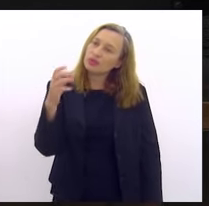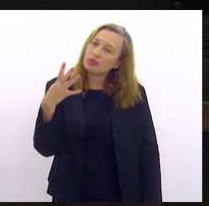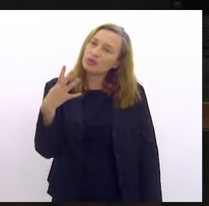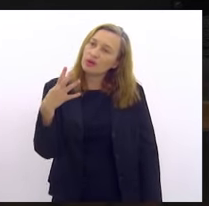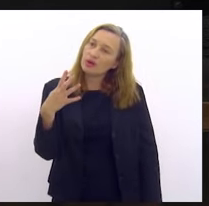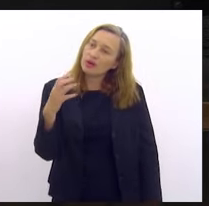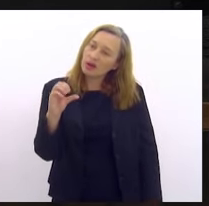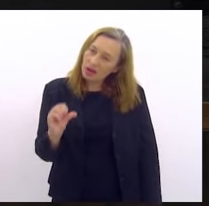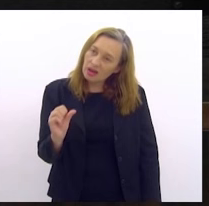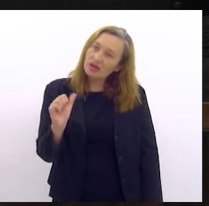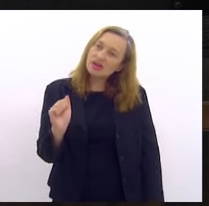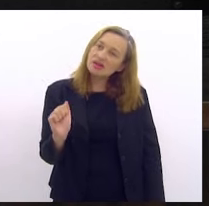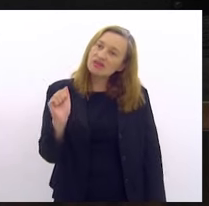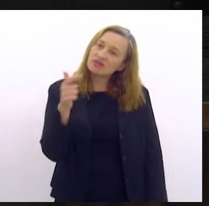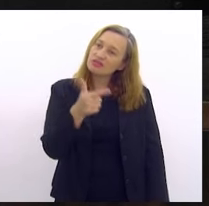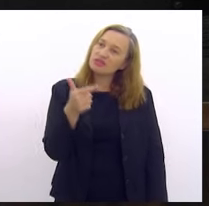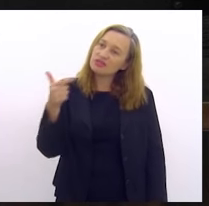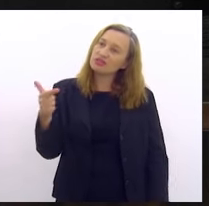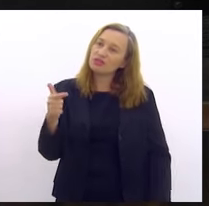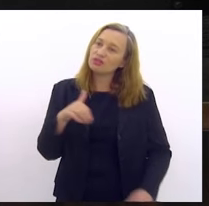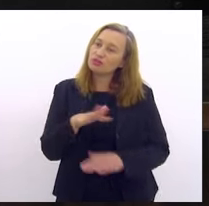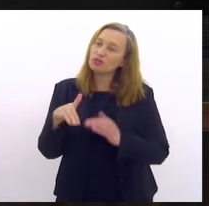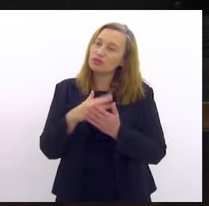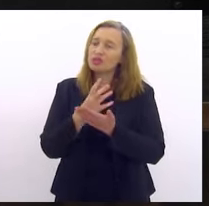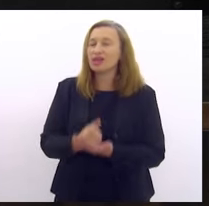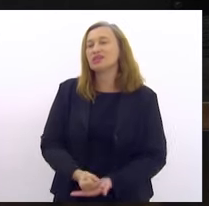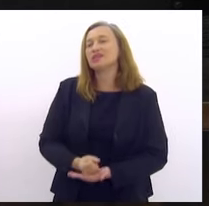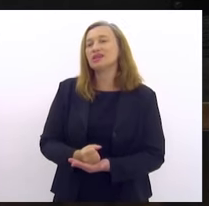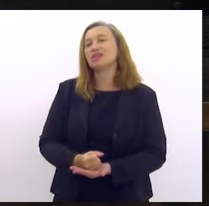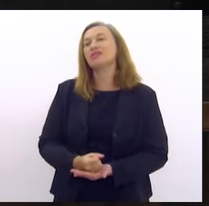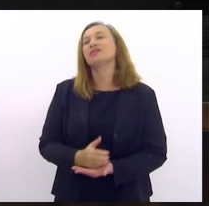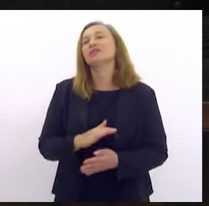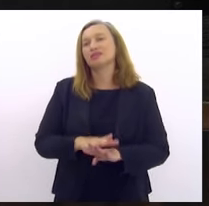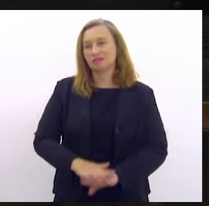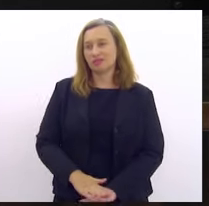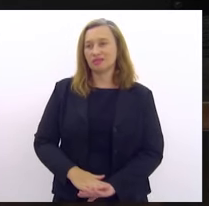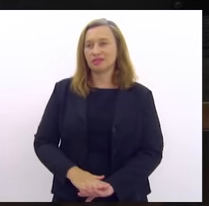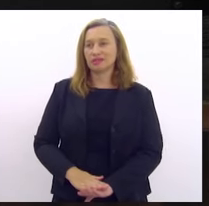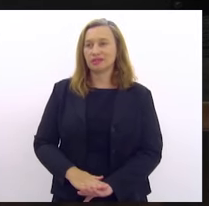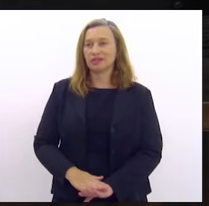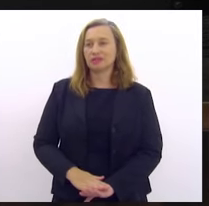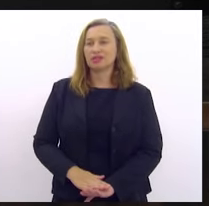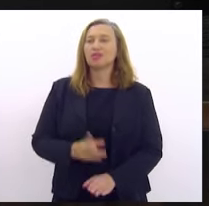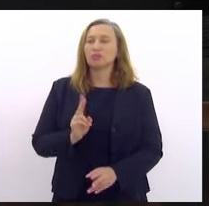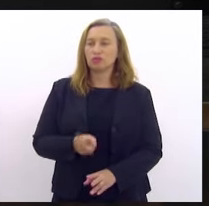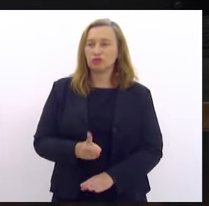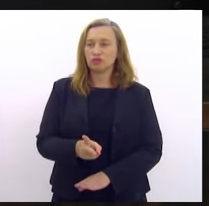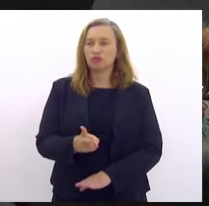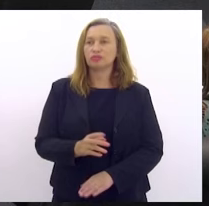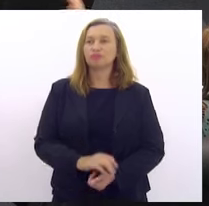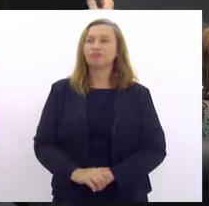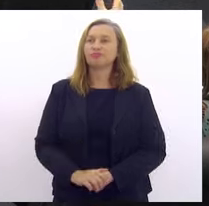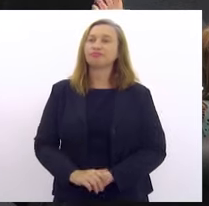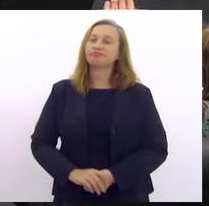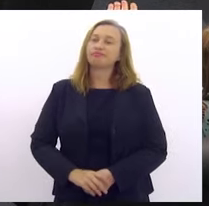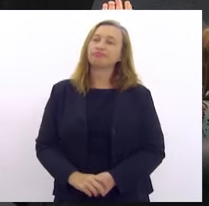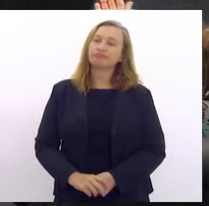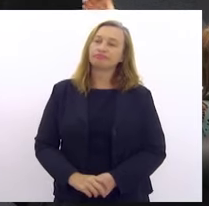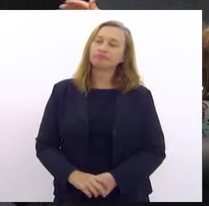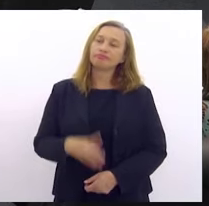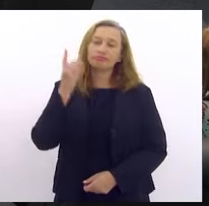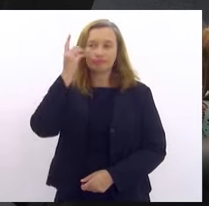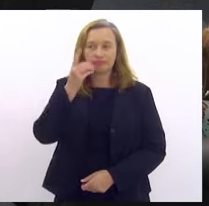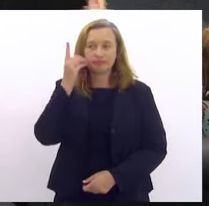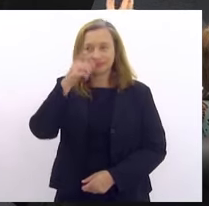6484-A/22. Os senhores que aprovam, permaneçam como estão. Estão mantidos. Presidente. Deputado Luiz